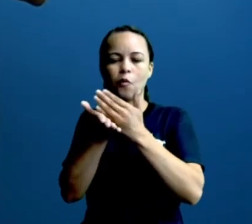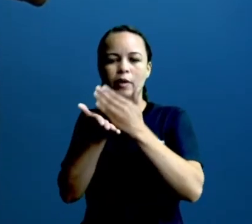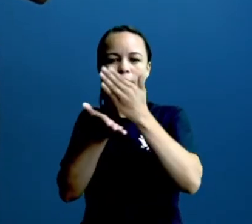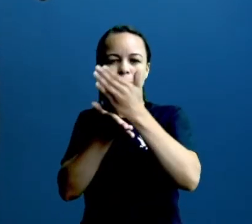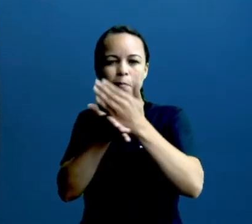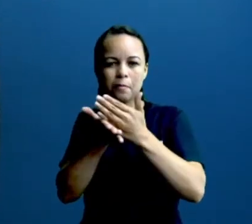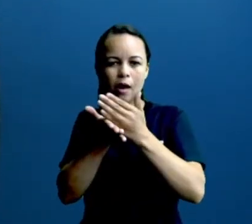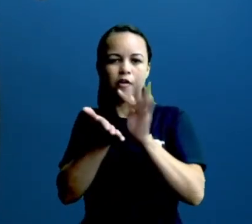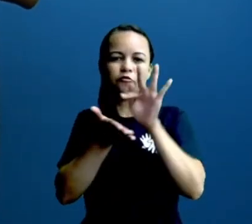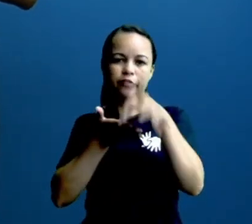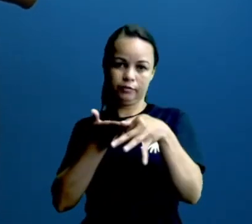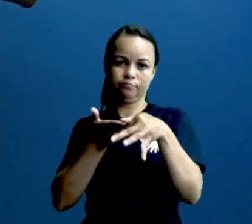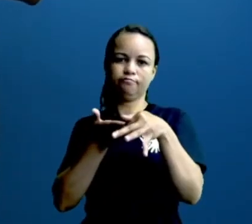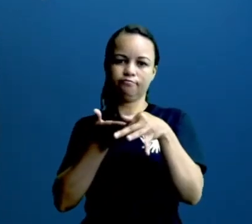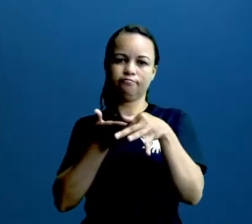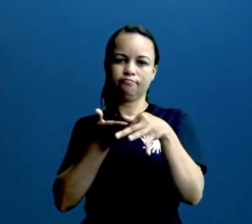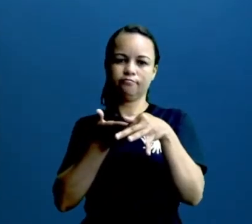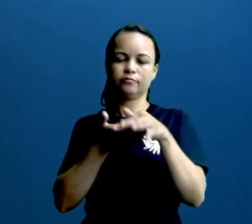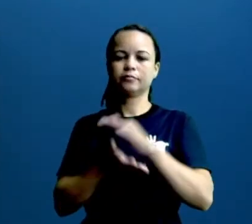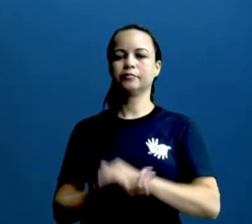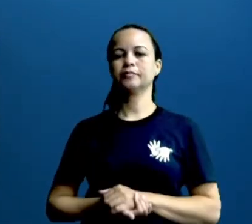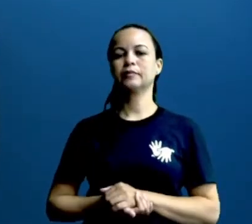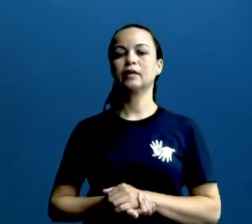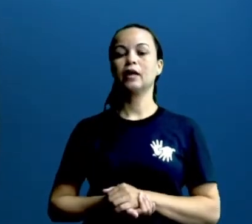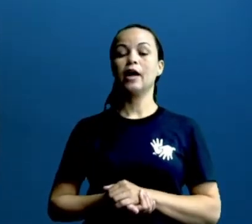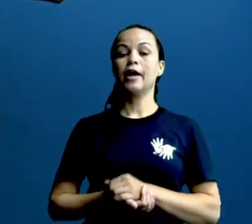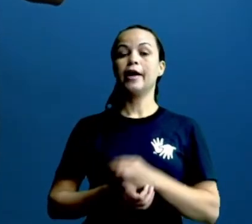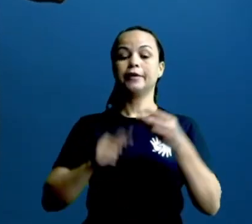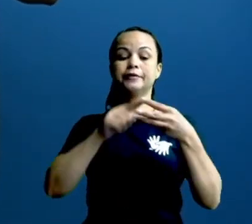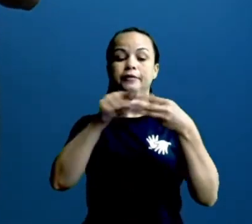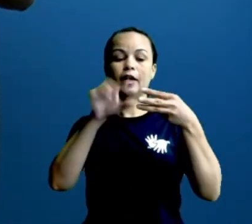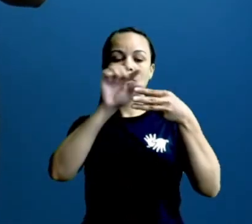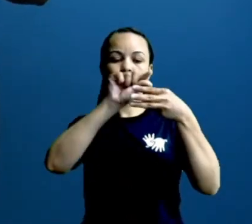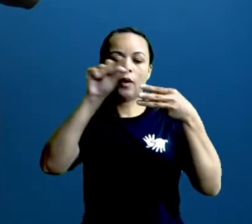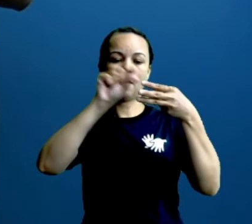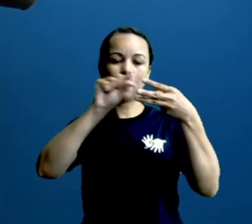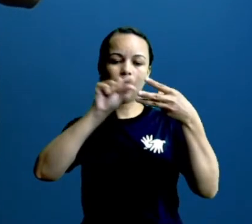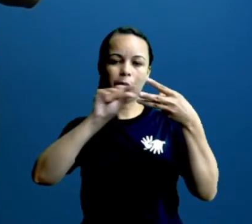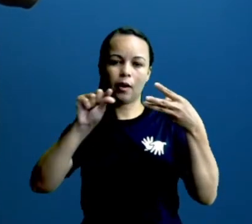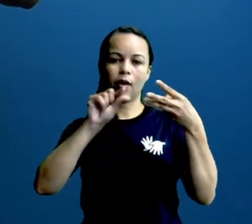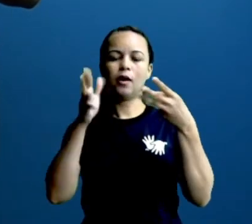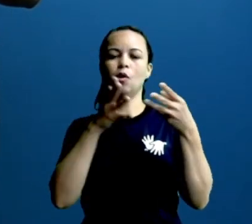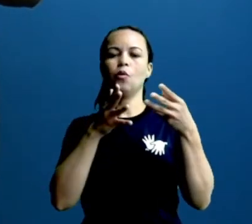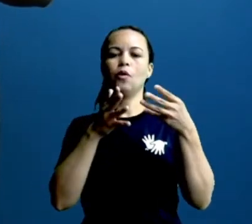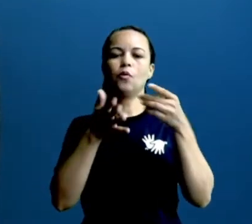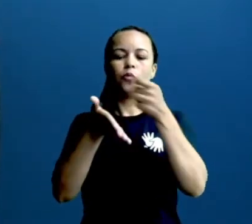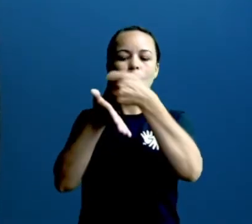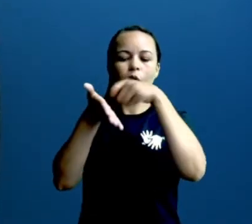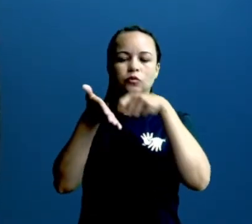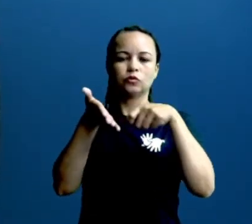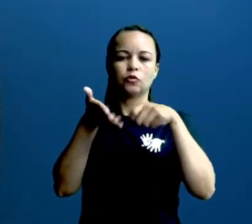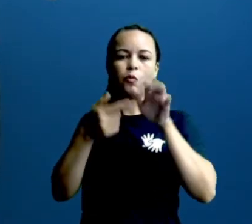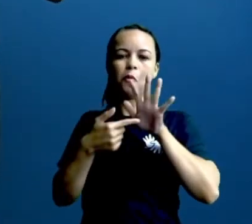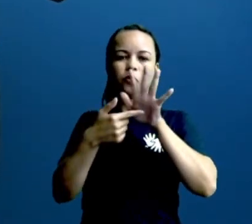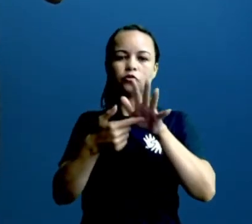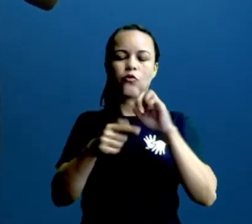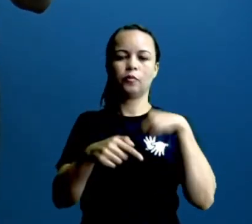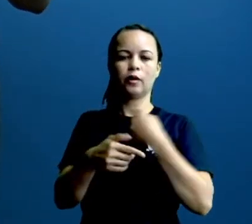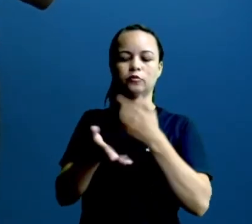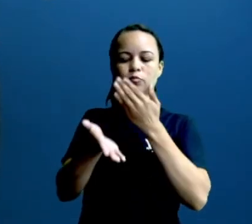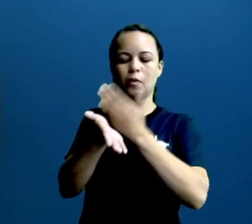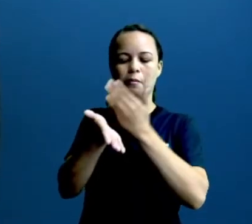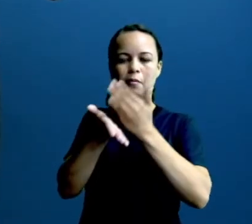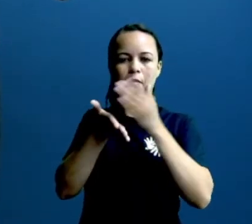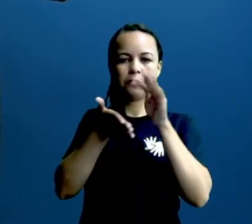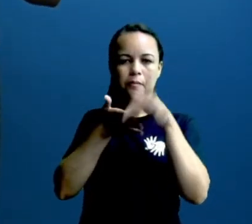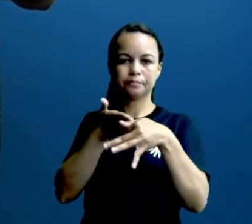tivemos meio e tivemos fim? Em 3 linhas apenas, o autor conseguiu colocar para a gente início, meio e